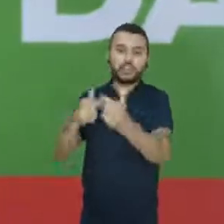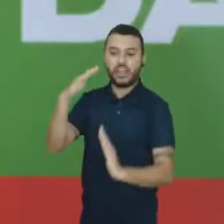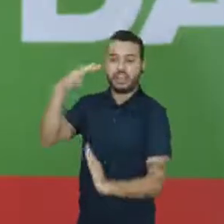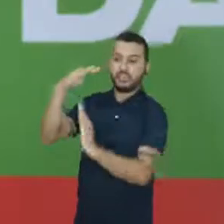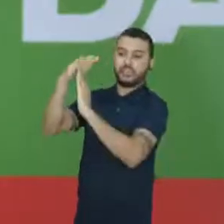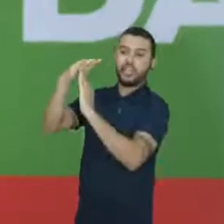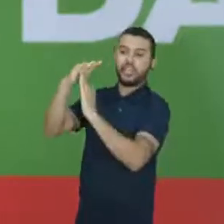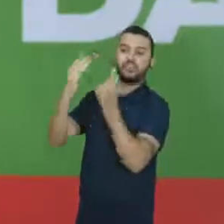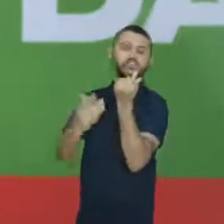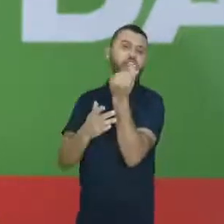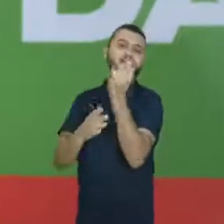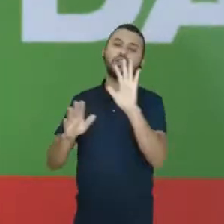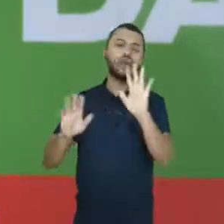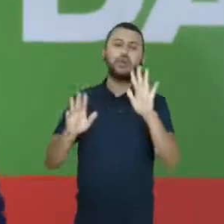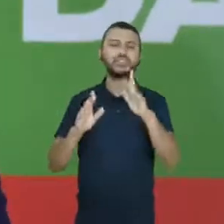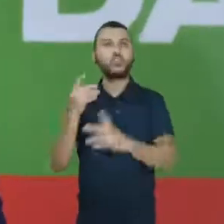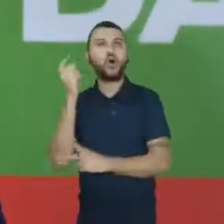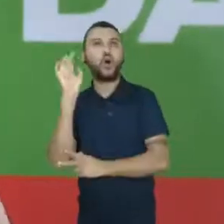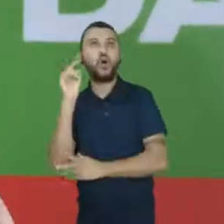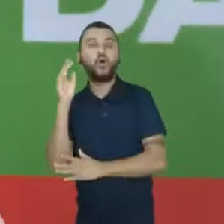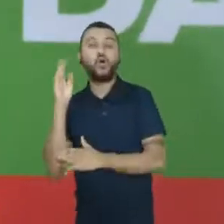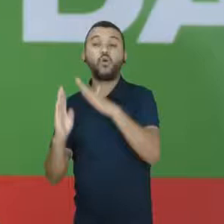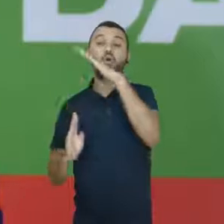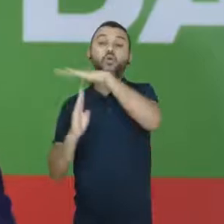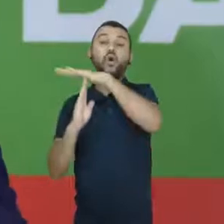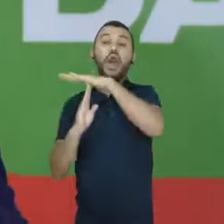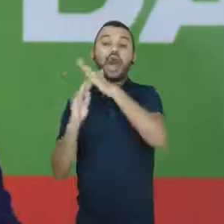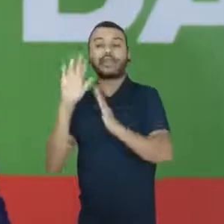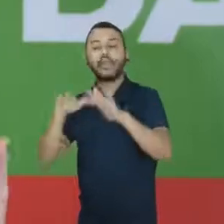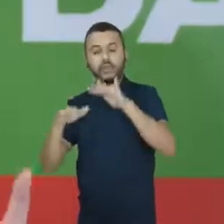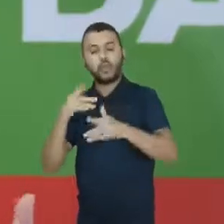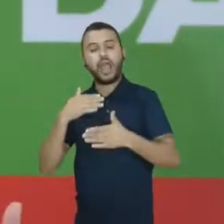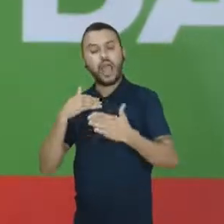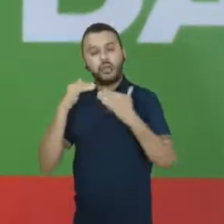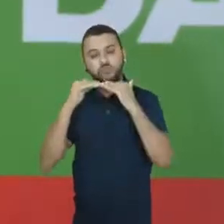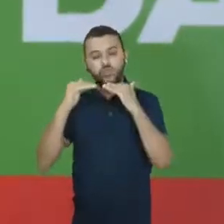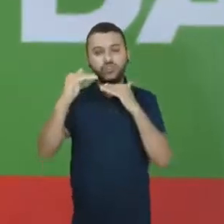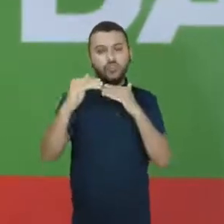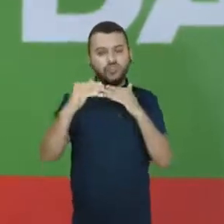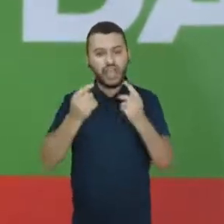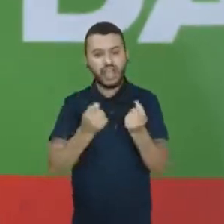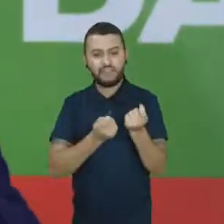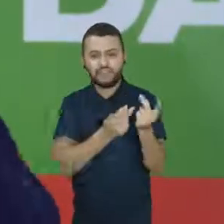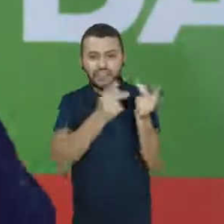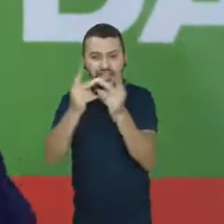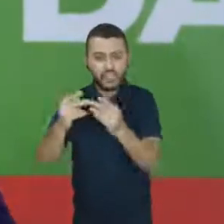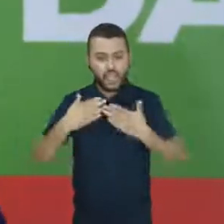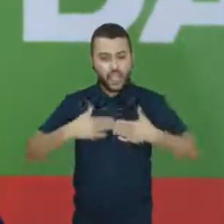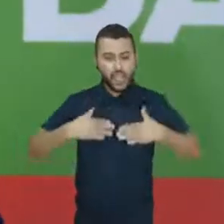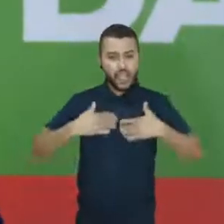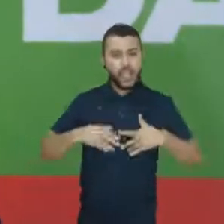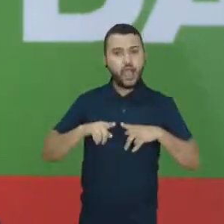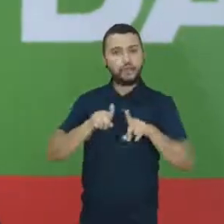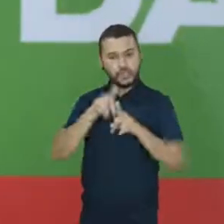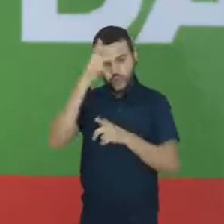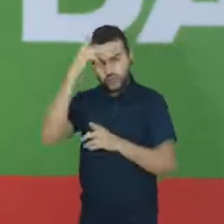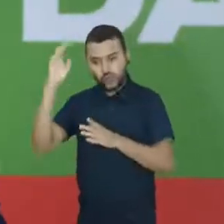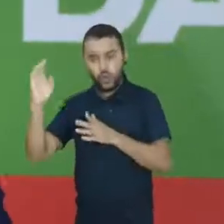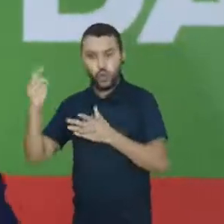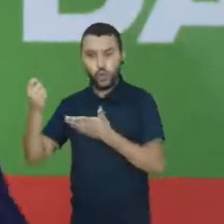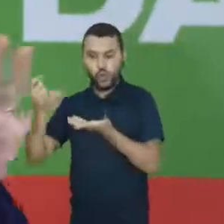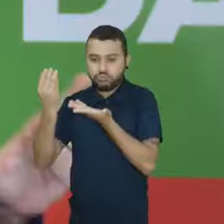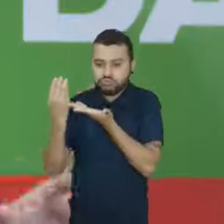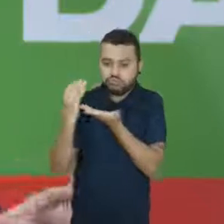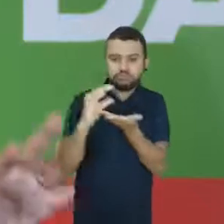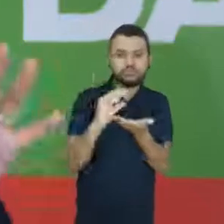Alguma âncora mínima que dê, obviamente, conforto para o mercado, que dê tranquilidade para os investidores, para que a gente possa ter uma economia